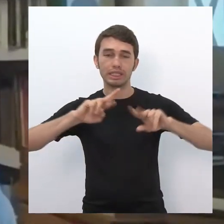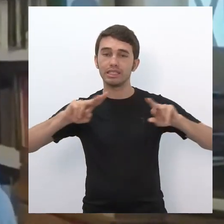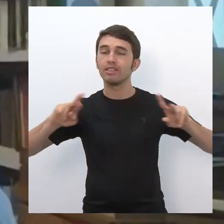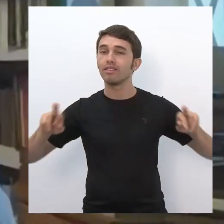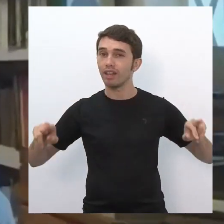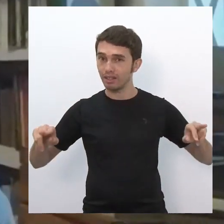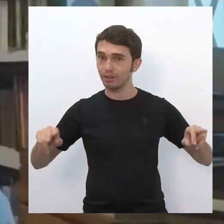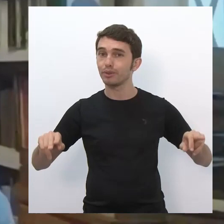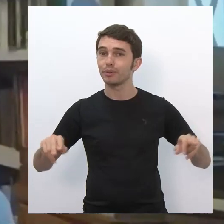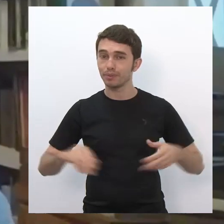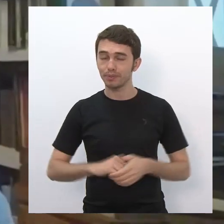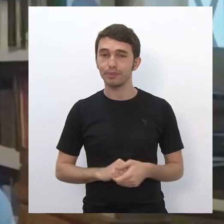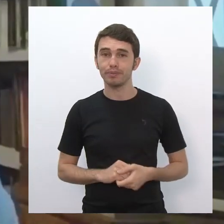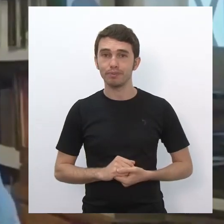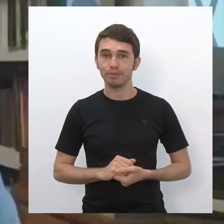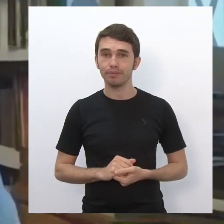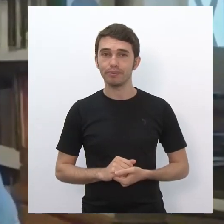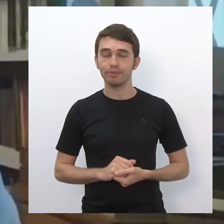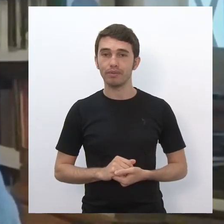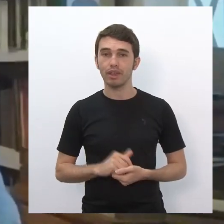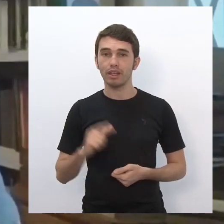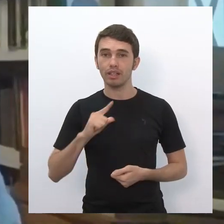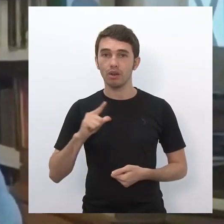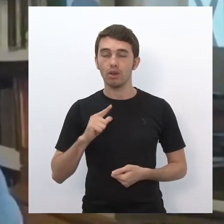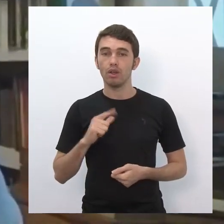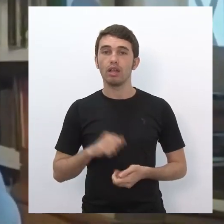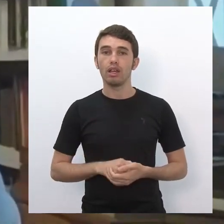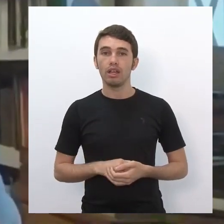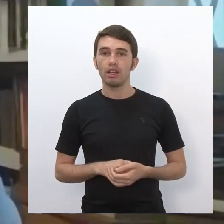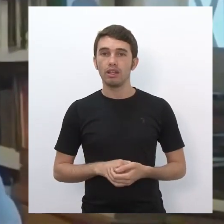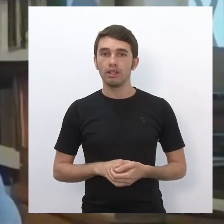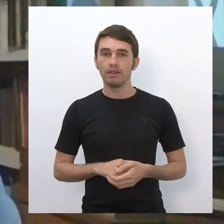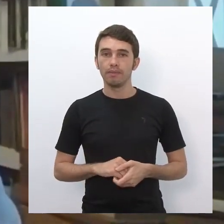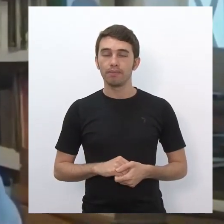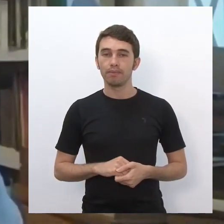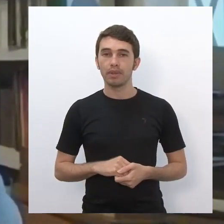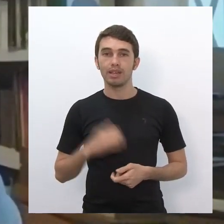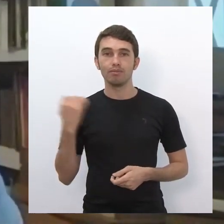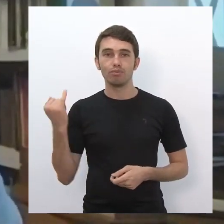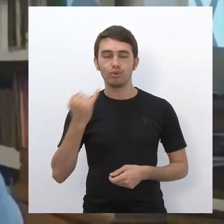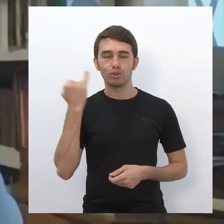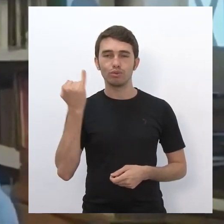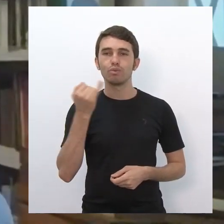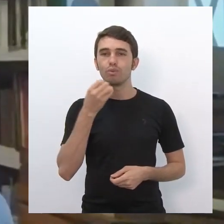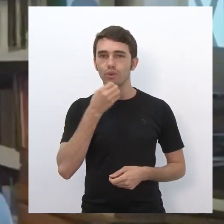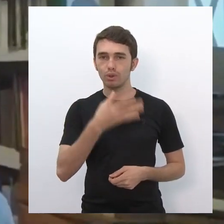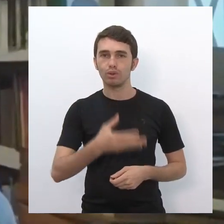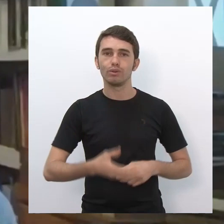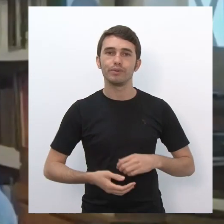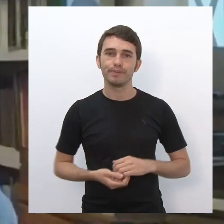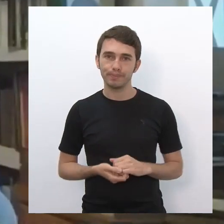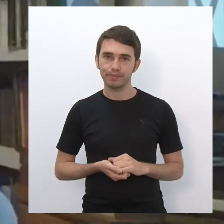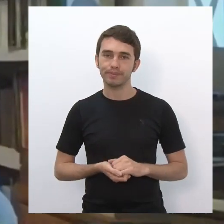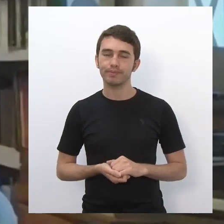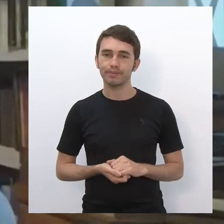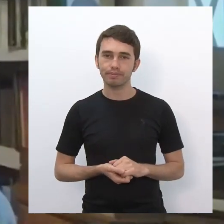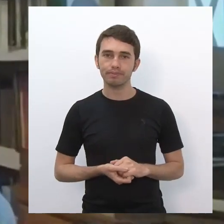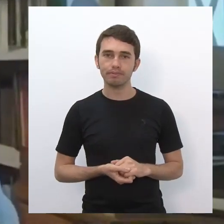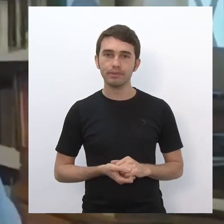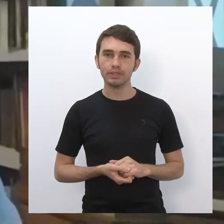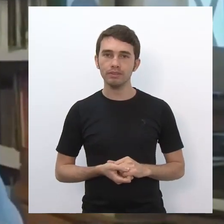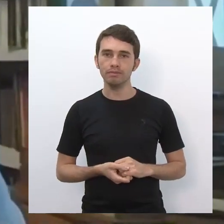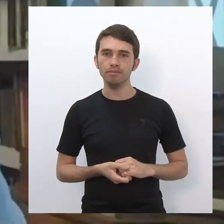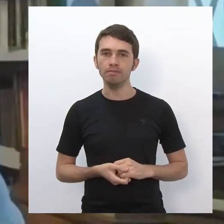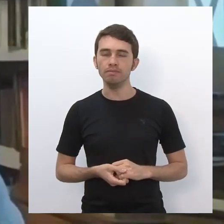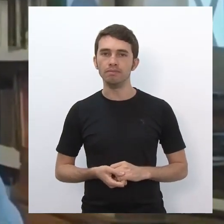né? É um meio realmente muito propício, né? E a